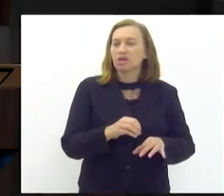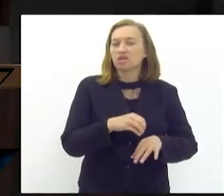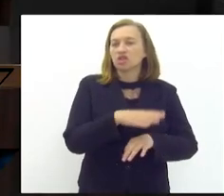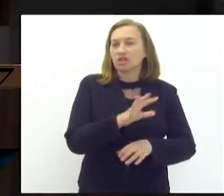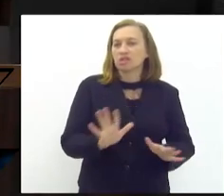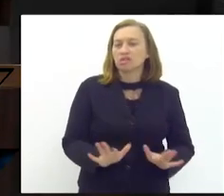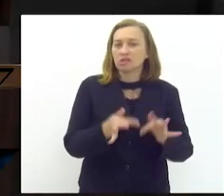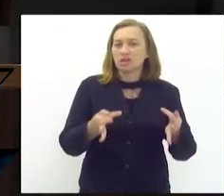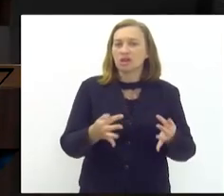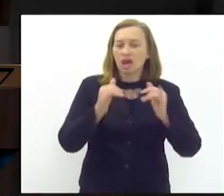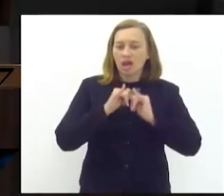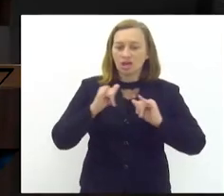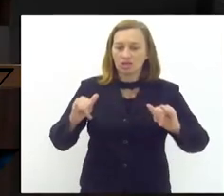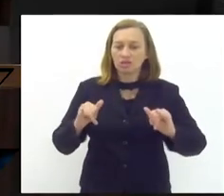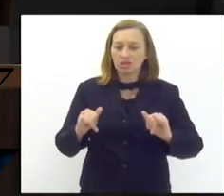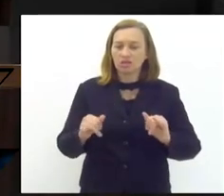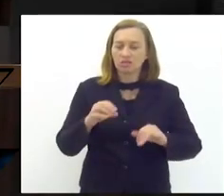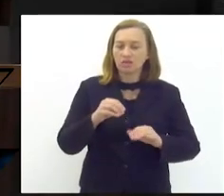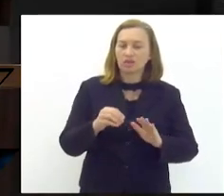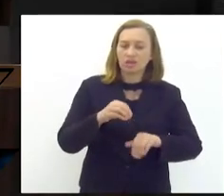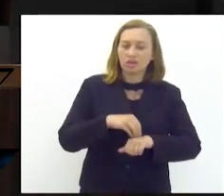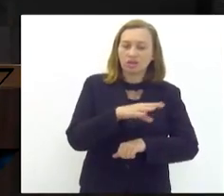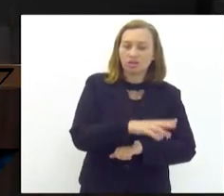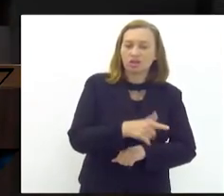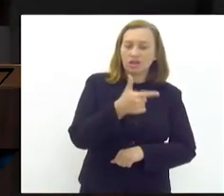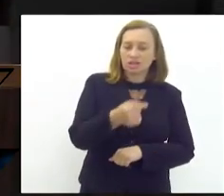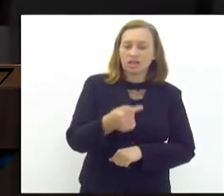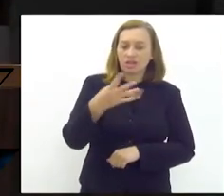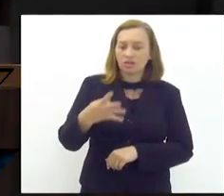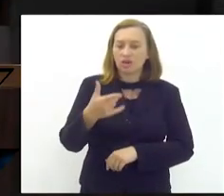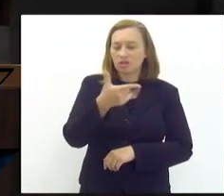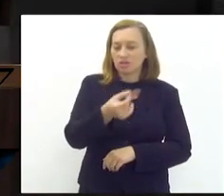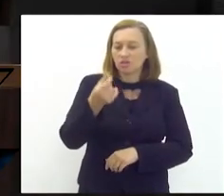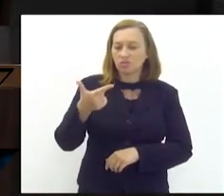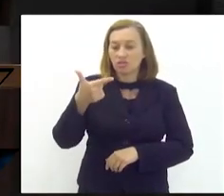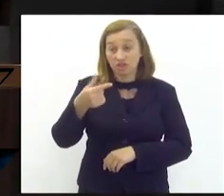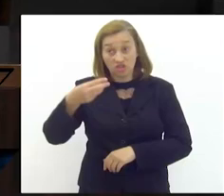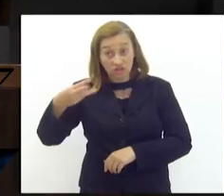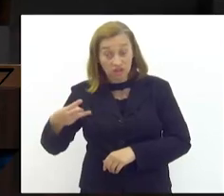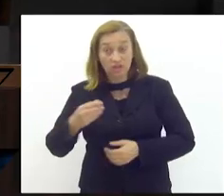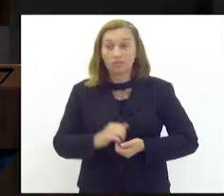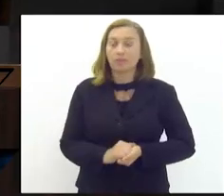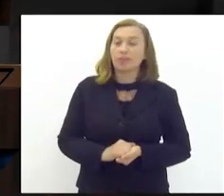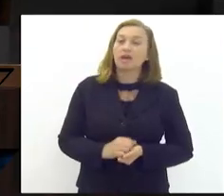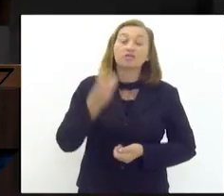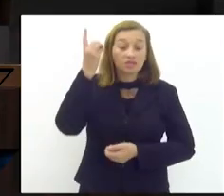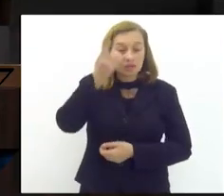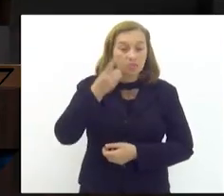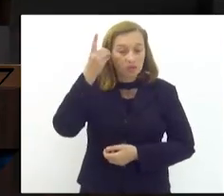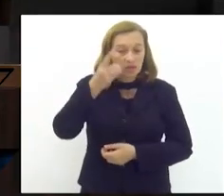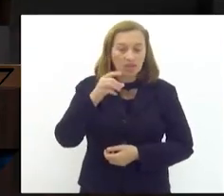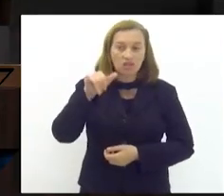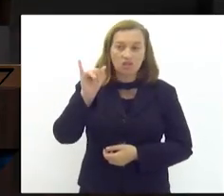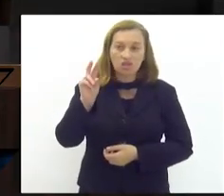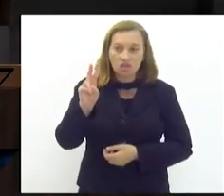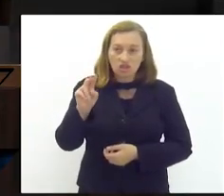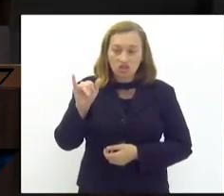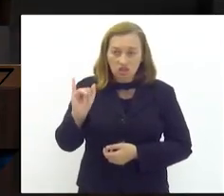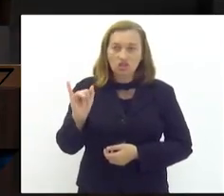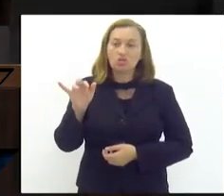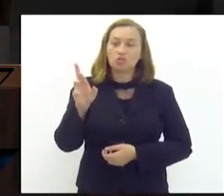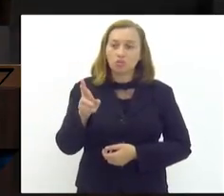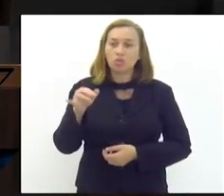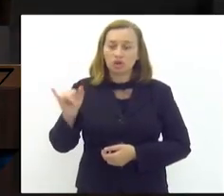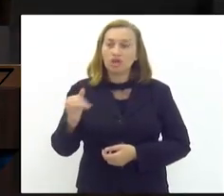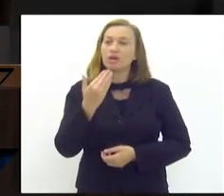anuncio indicação Legislativa 74 2023 de autoria do deputado Yuri que